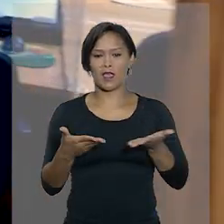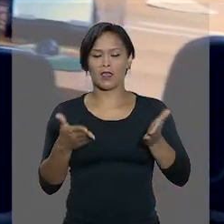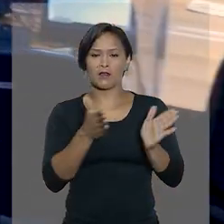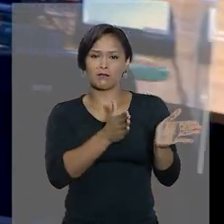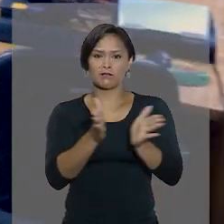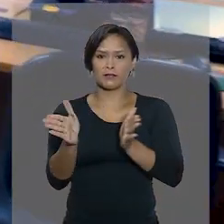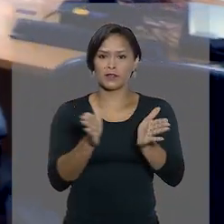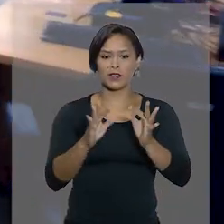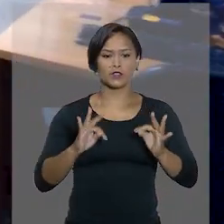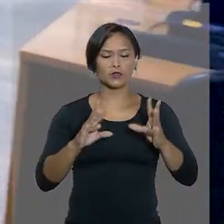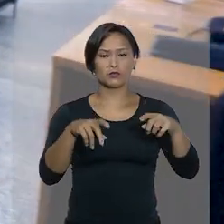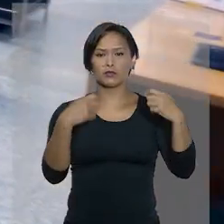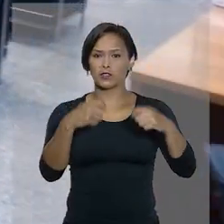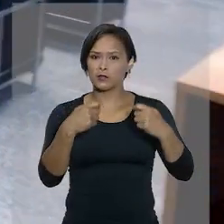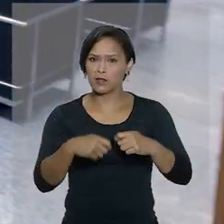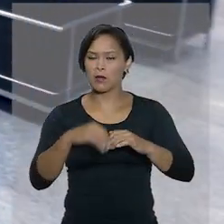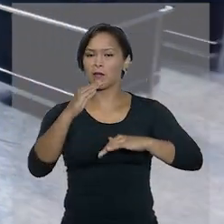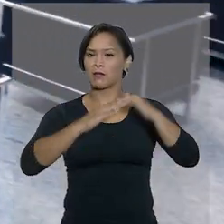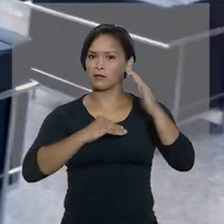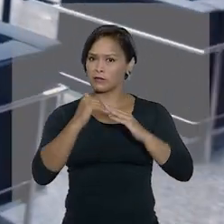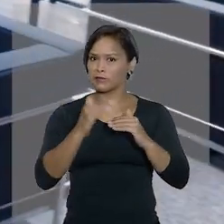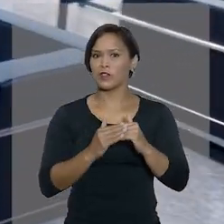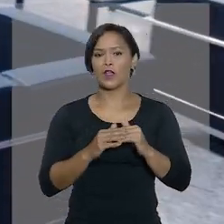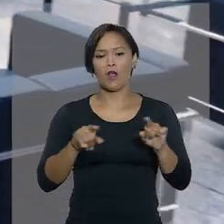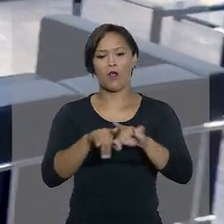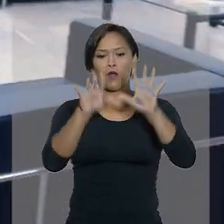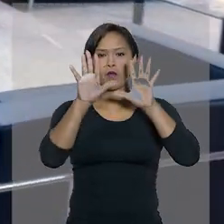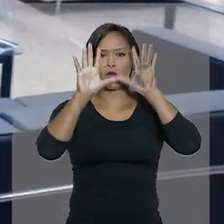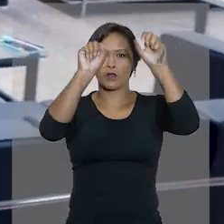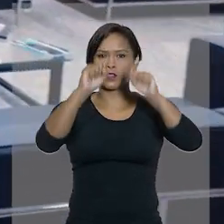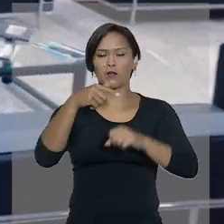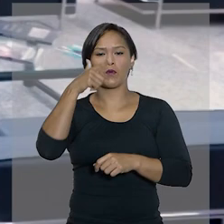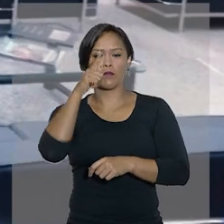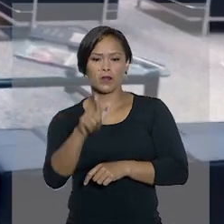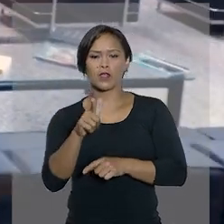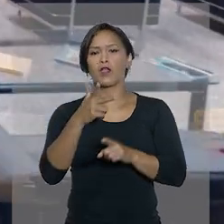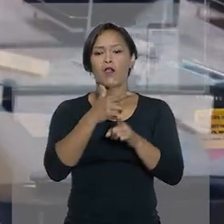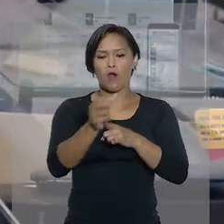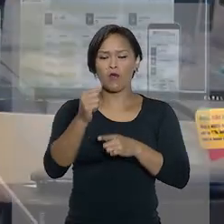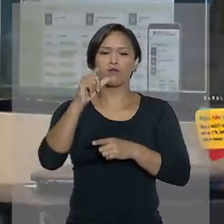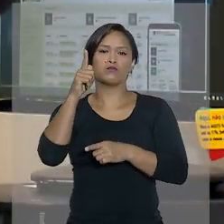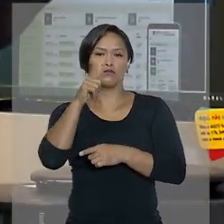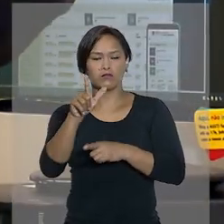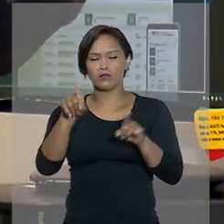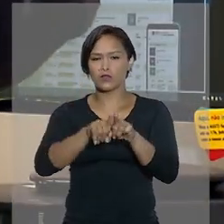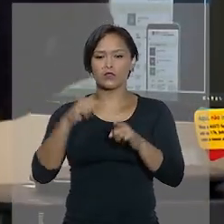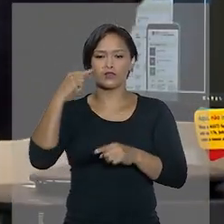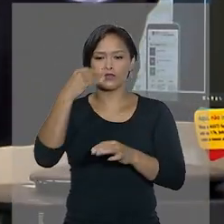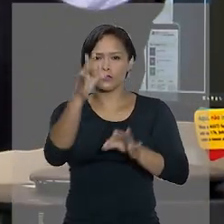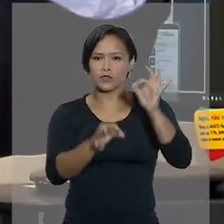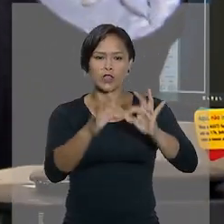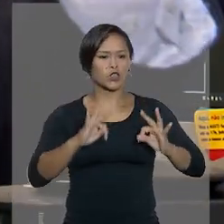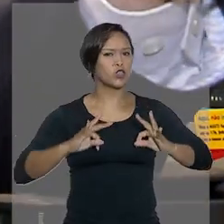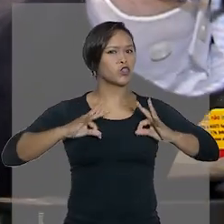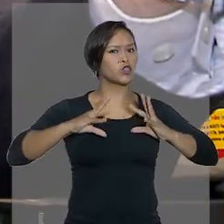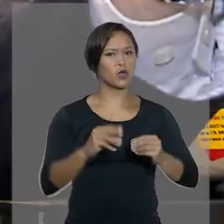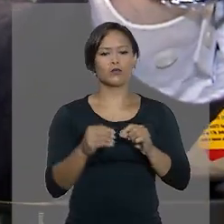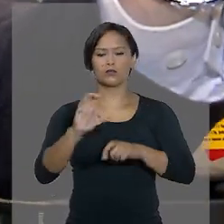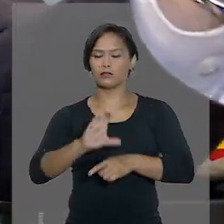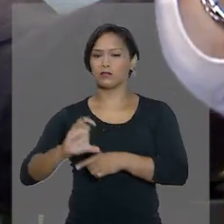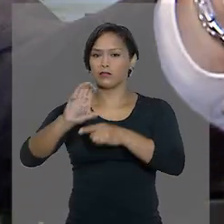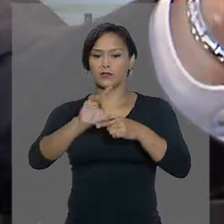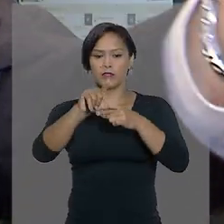acesso a tudo que eu preciso como profissional. O tribunal sai ganhando, o advogado sai ganhando, o jurisdicionado sai ganhando, enfim, o